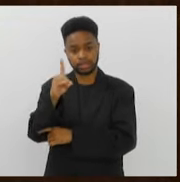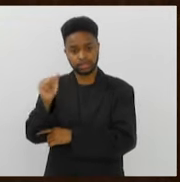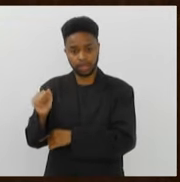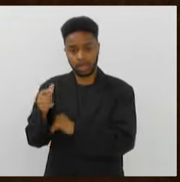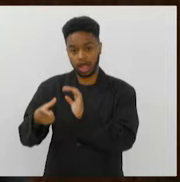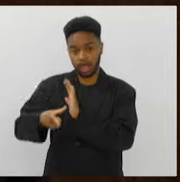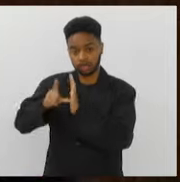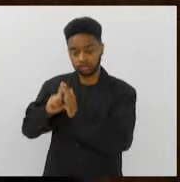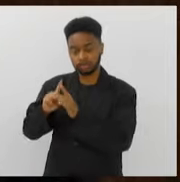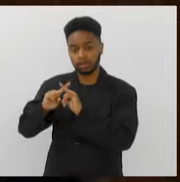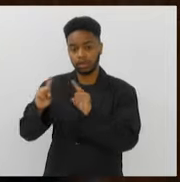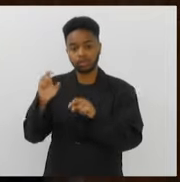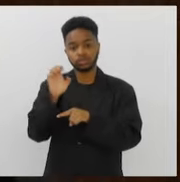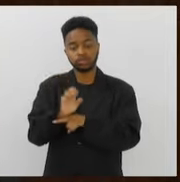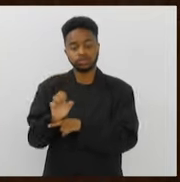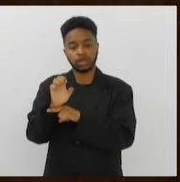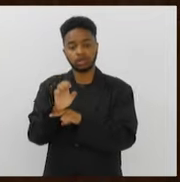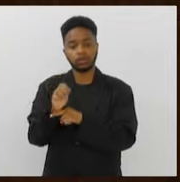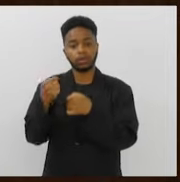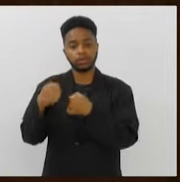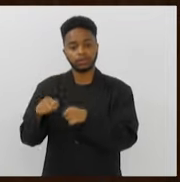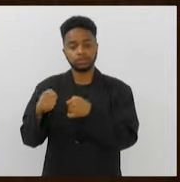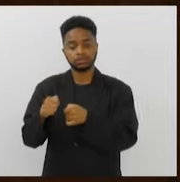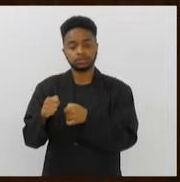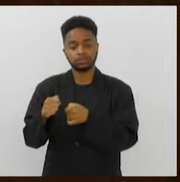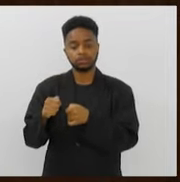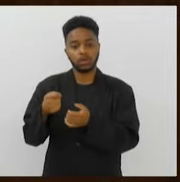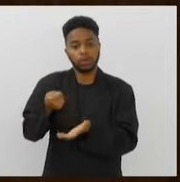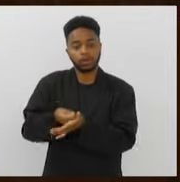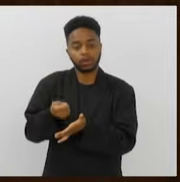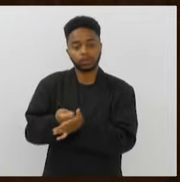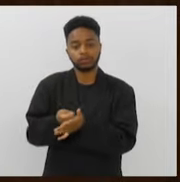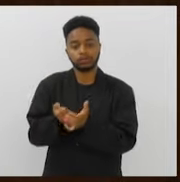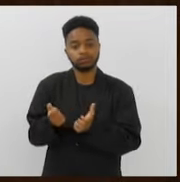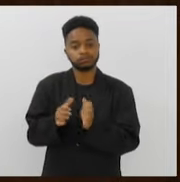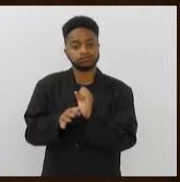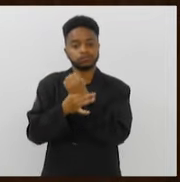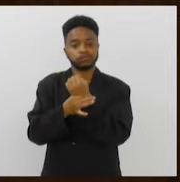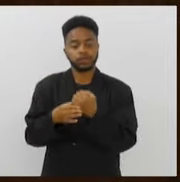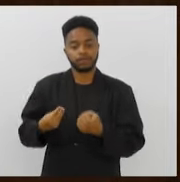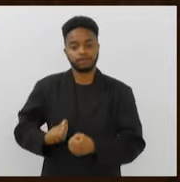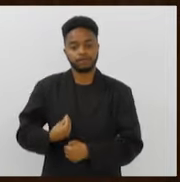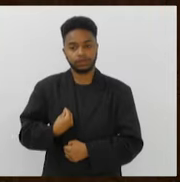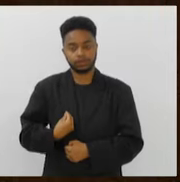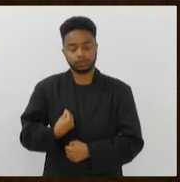O Estado tem o dever, o direito dever de garantir a vida.